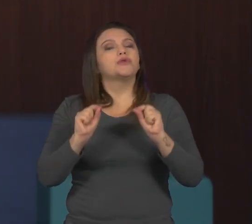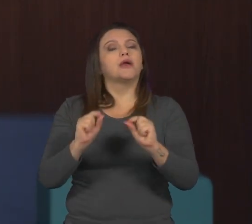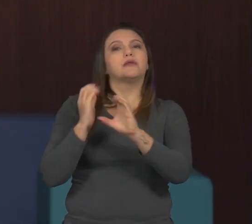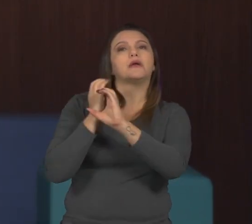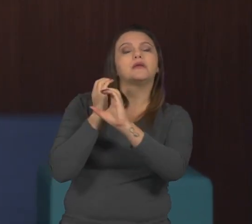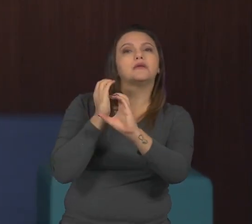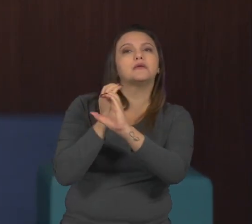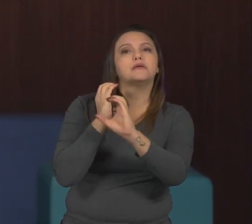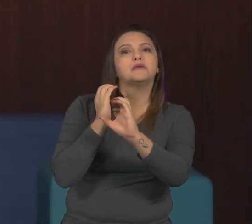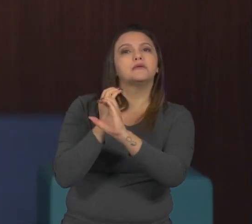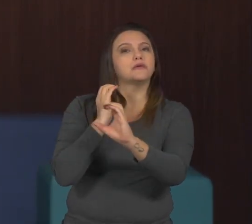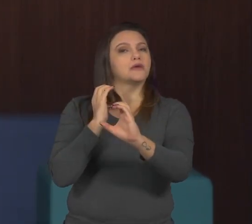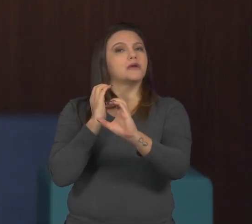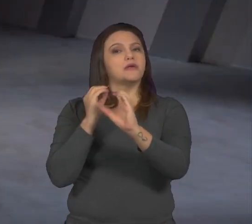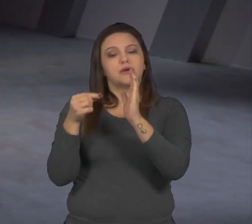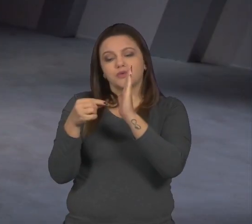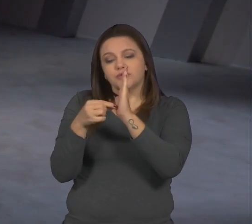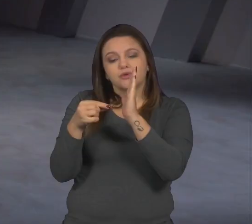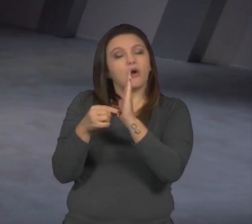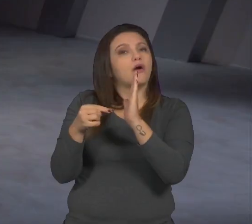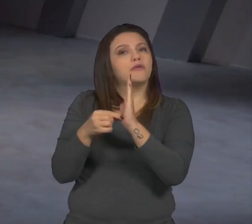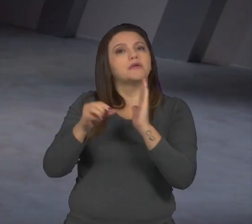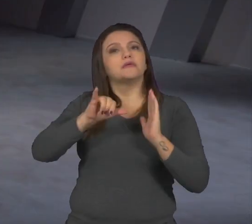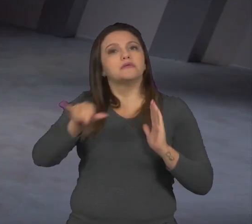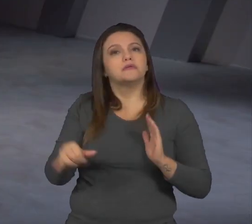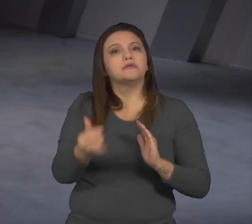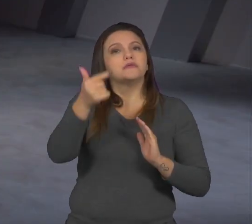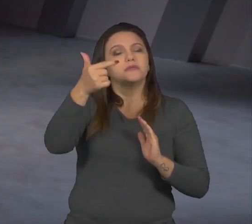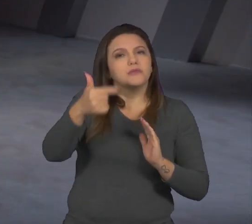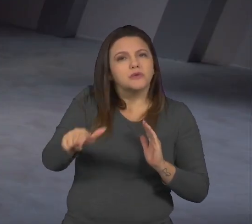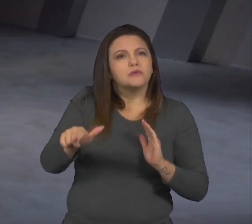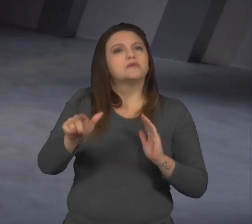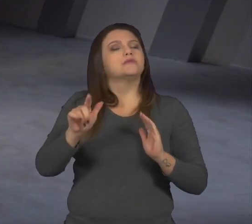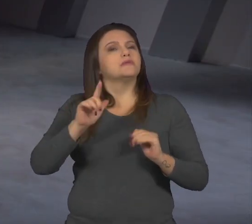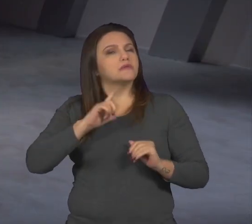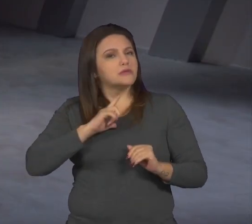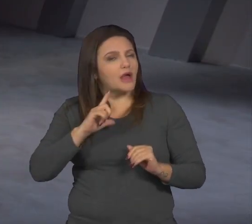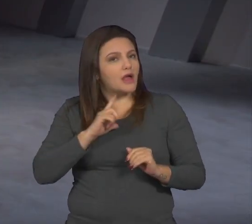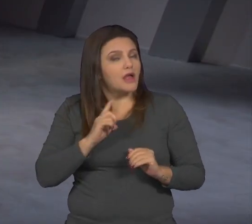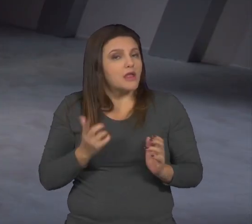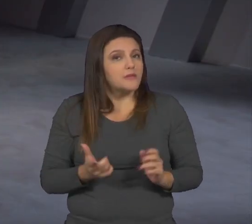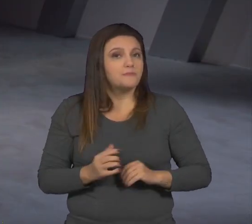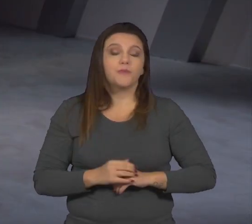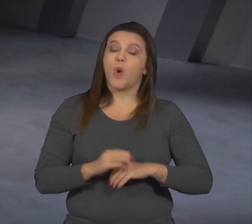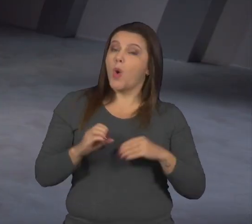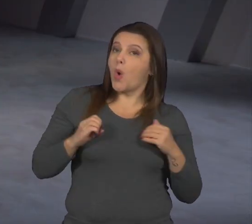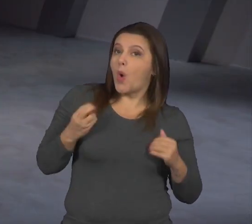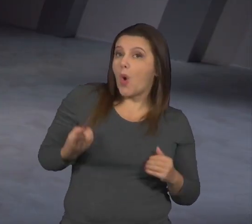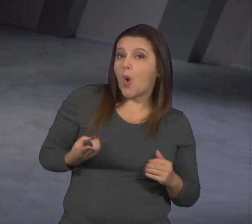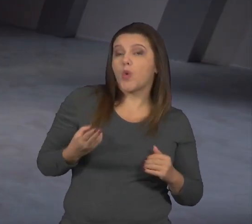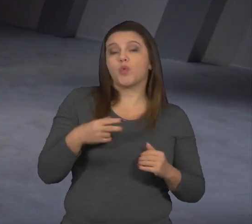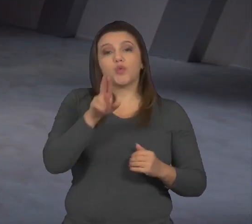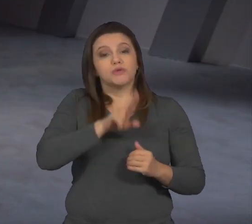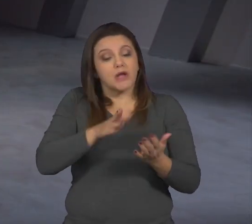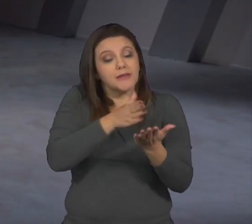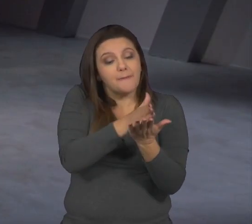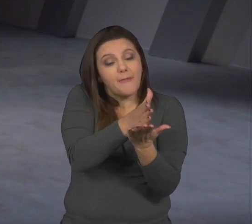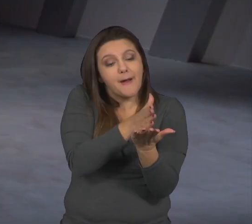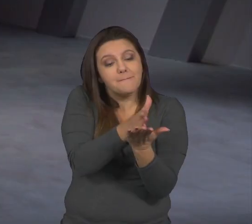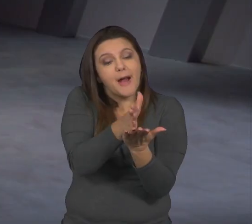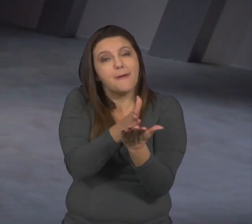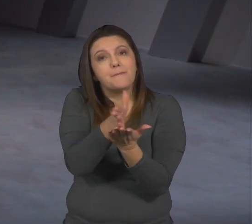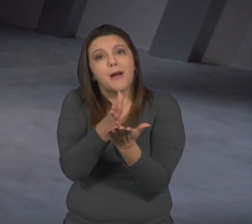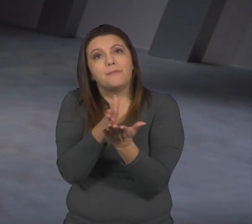engenharia de software baseada em reuso, ou orientada em reuso, ou dirigida por reuso. Depende